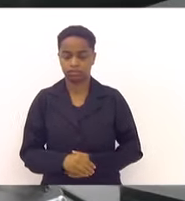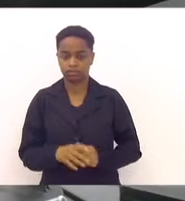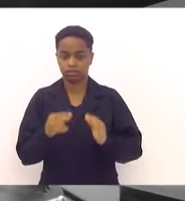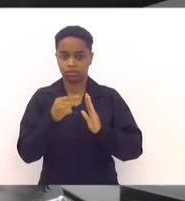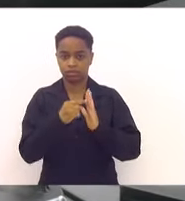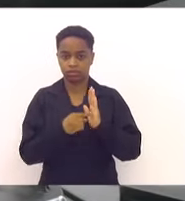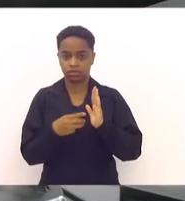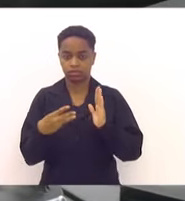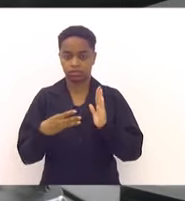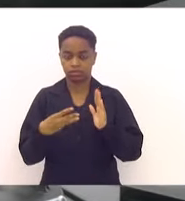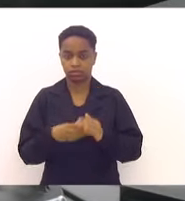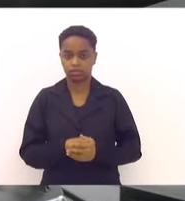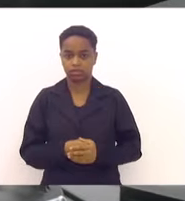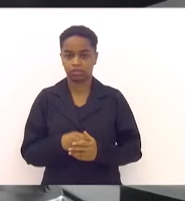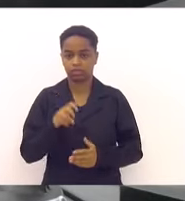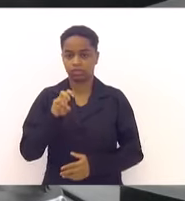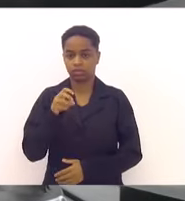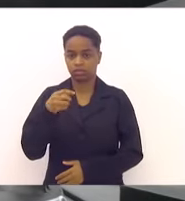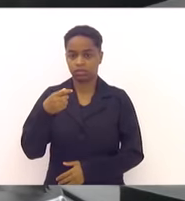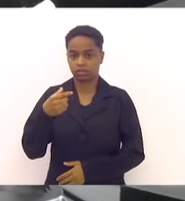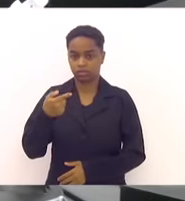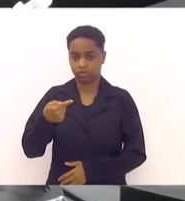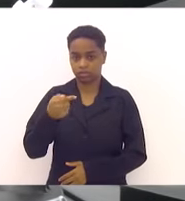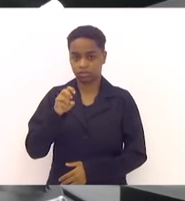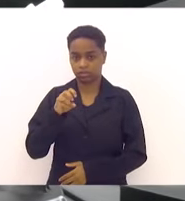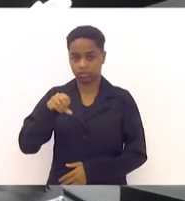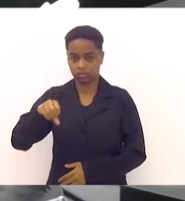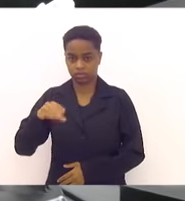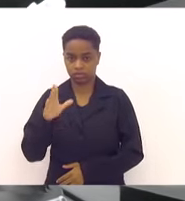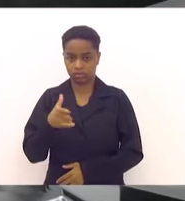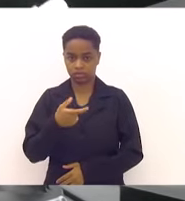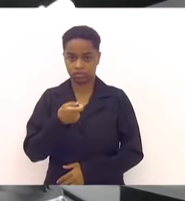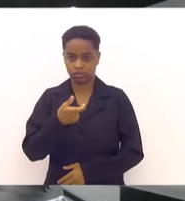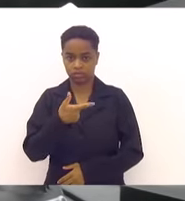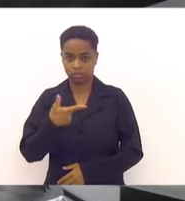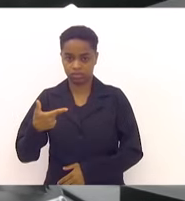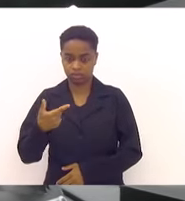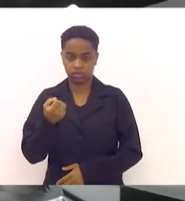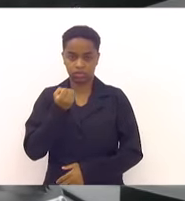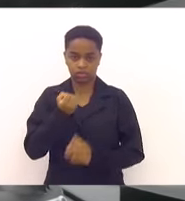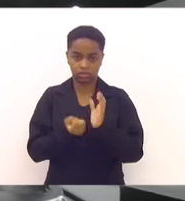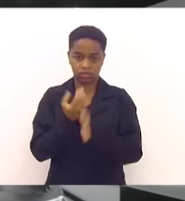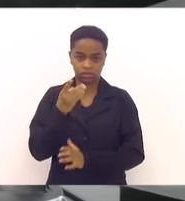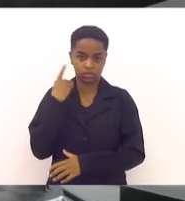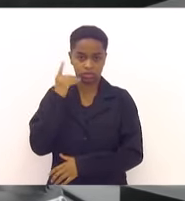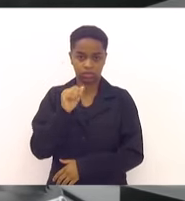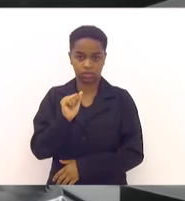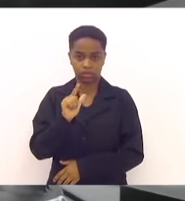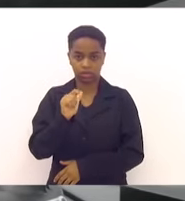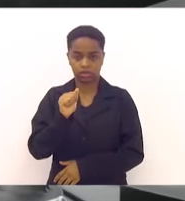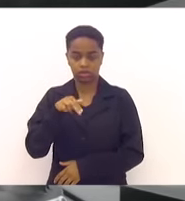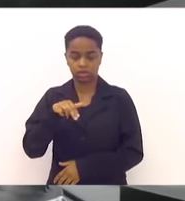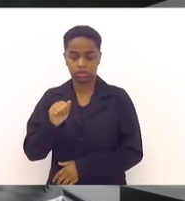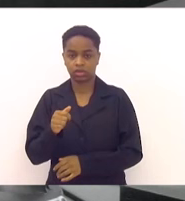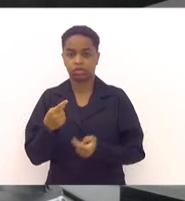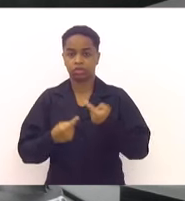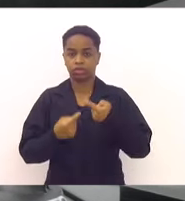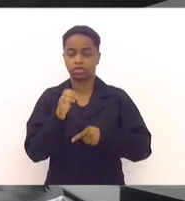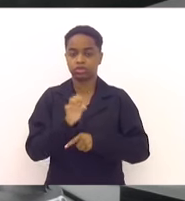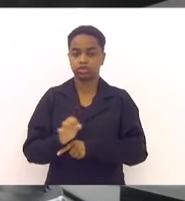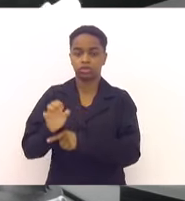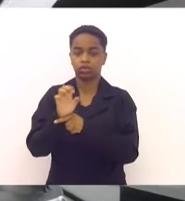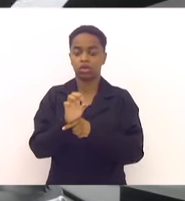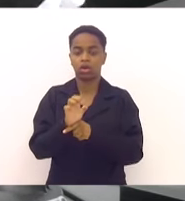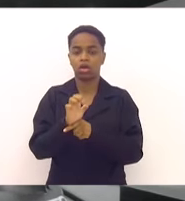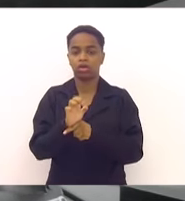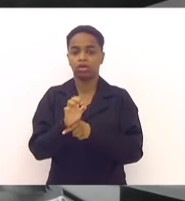pauta, PL 5759 de 22, de autoria da deputada Alana Passos, que institui a Política Estadual de Incentivo e Desenvolvimento do Tiro